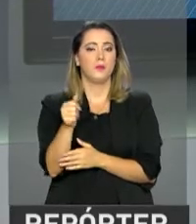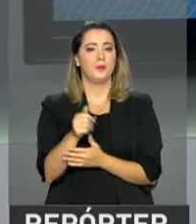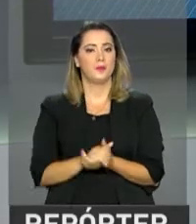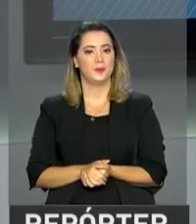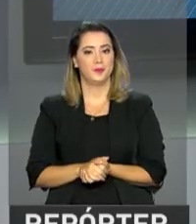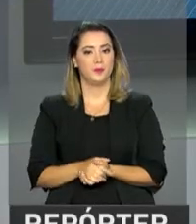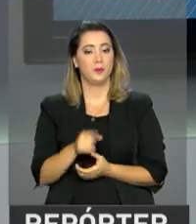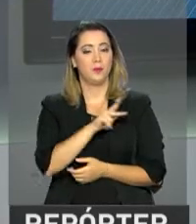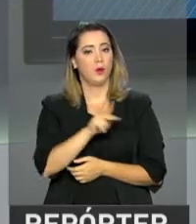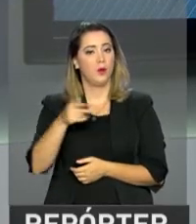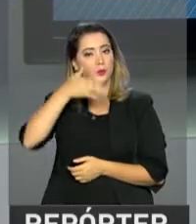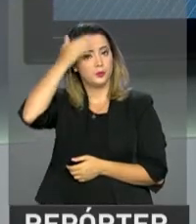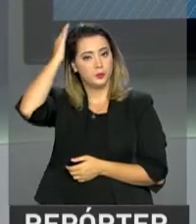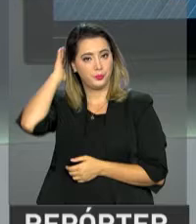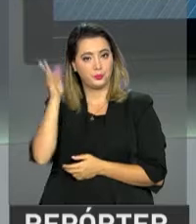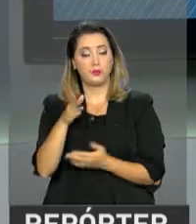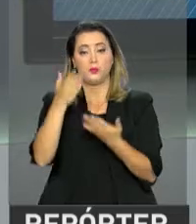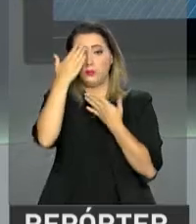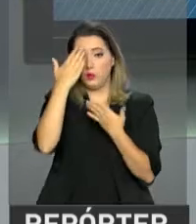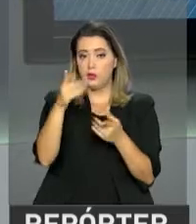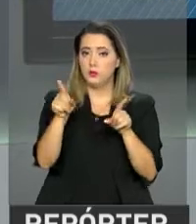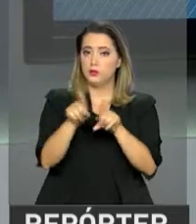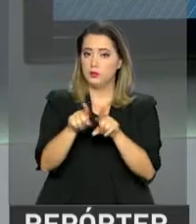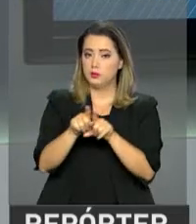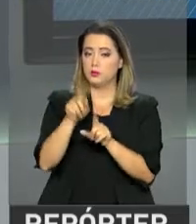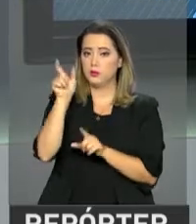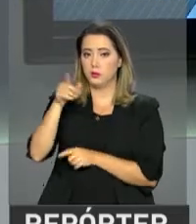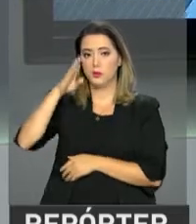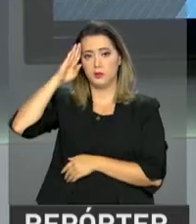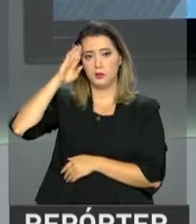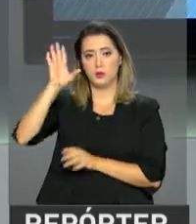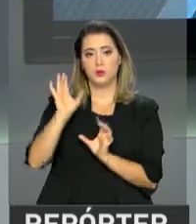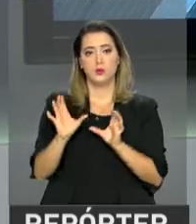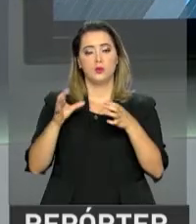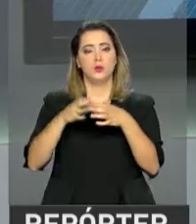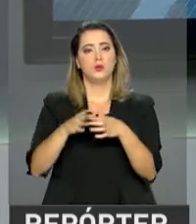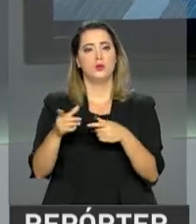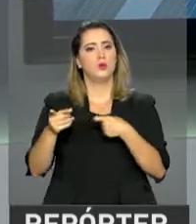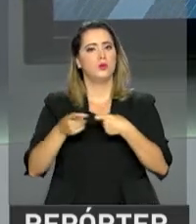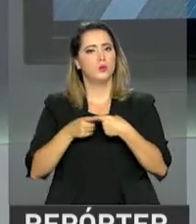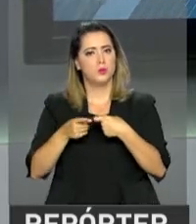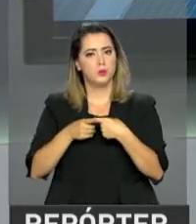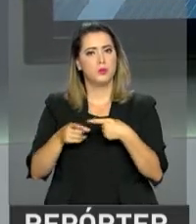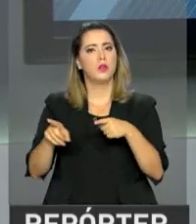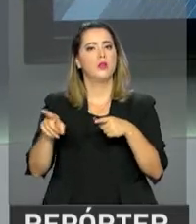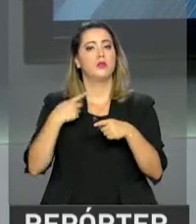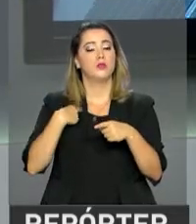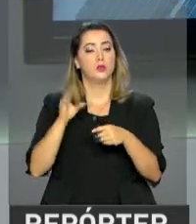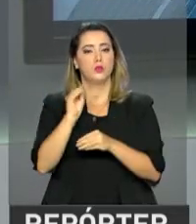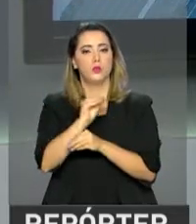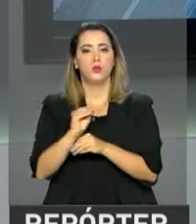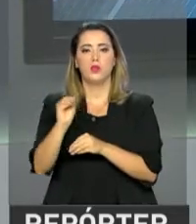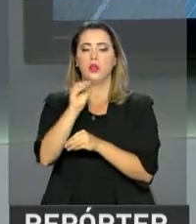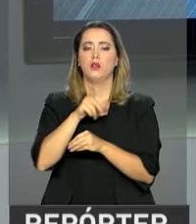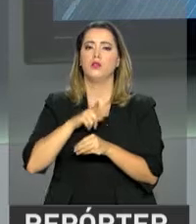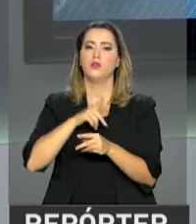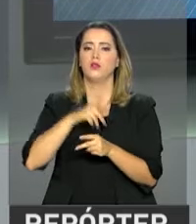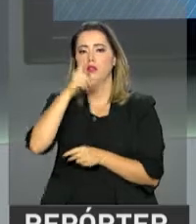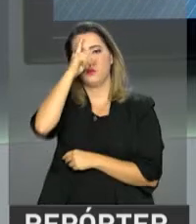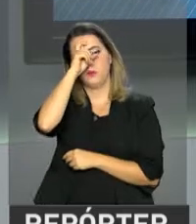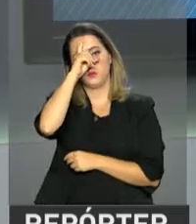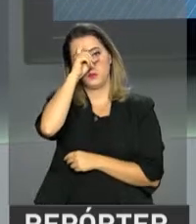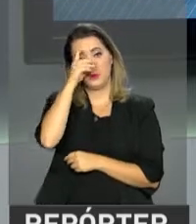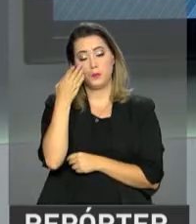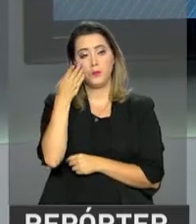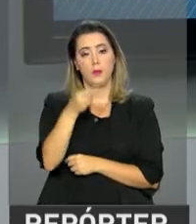presidente agradeceu ainda pelas redes sociais aos militares da equipe médica pela dedicação e atenção enquanto esteve no hospital